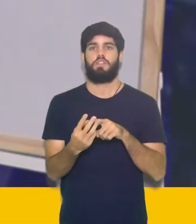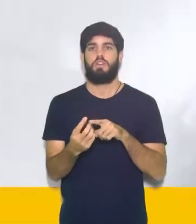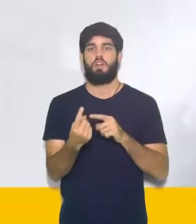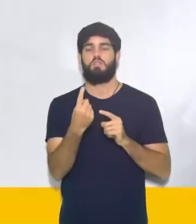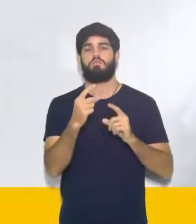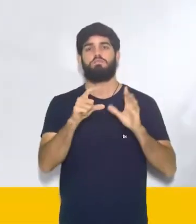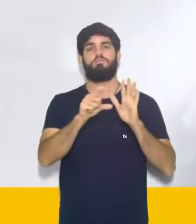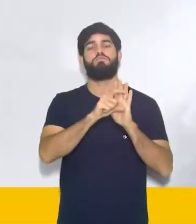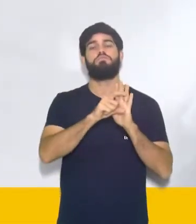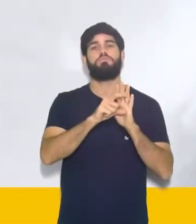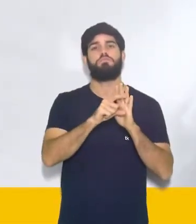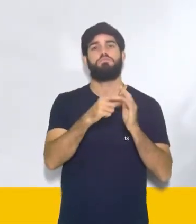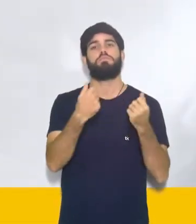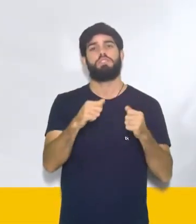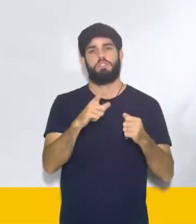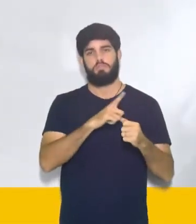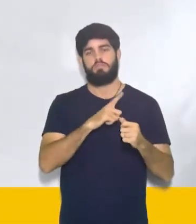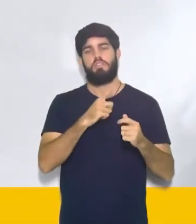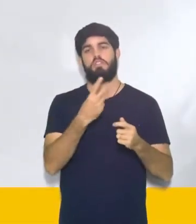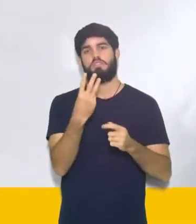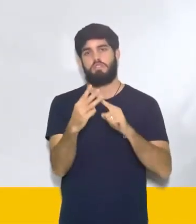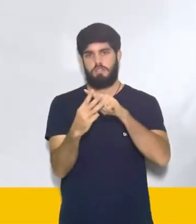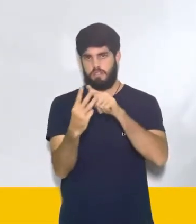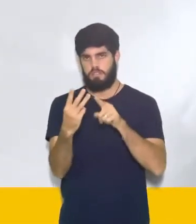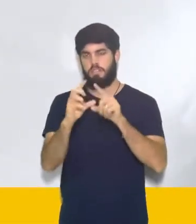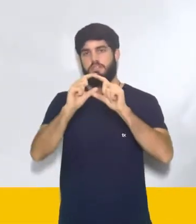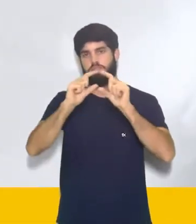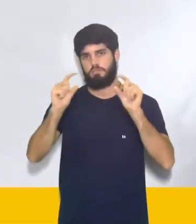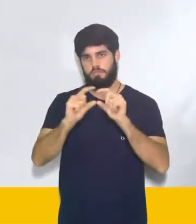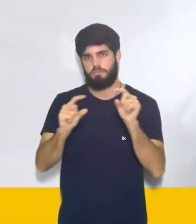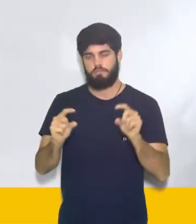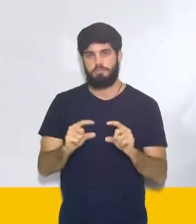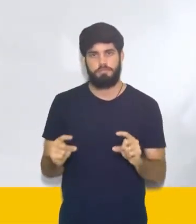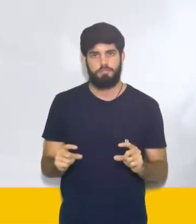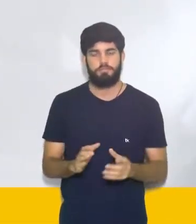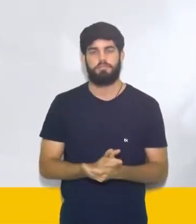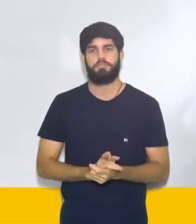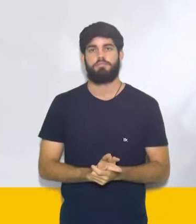um parágrafo, eu tenho que ter no mínimo 3 períodos, repetindo.